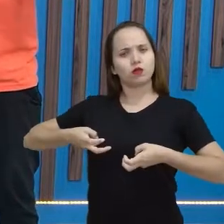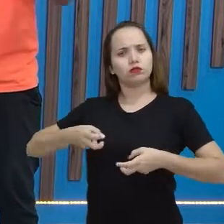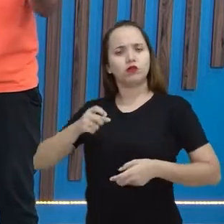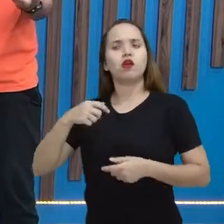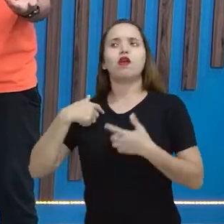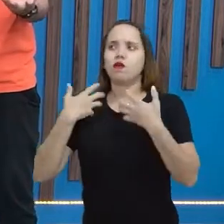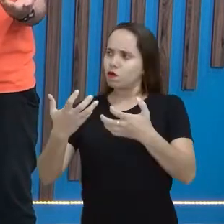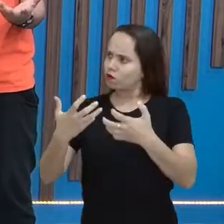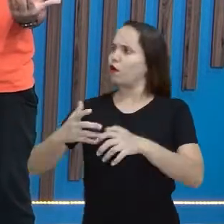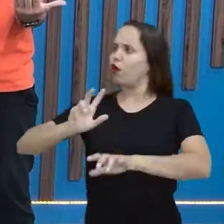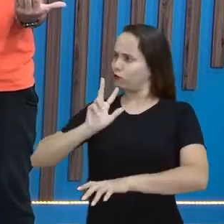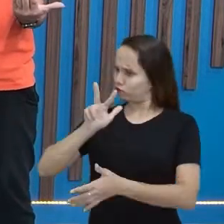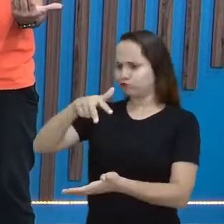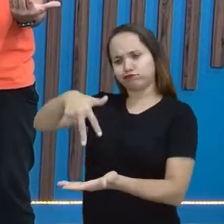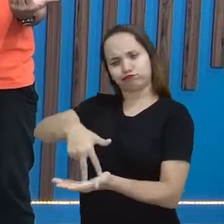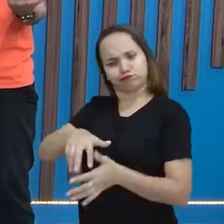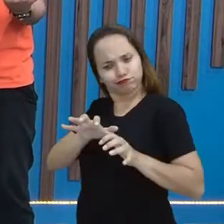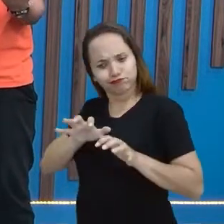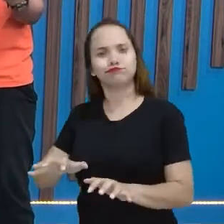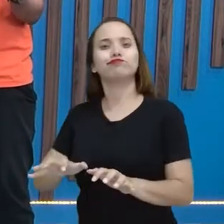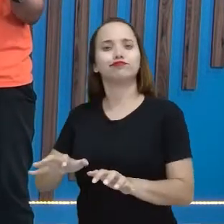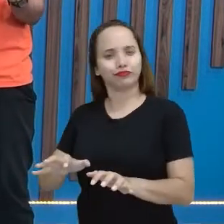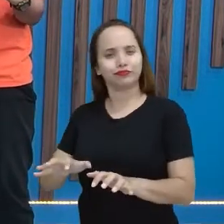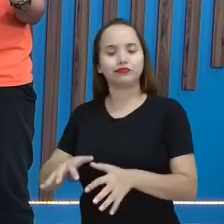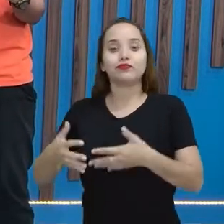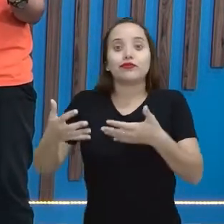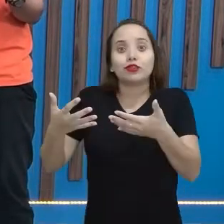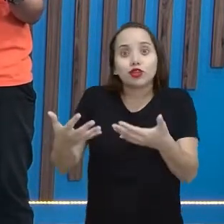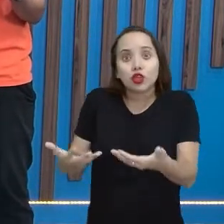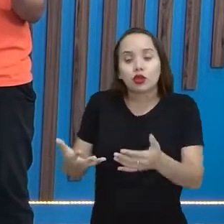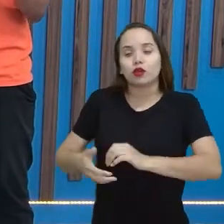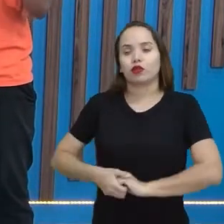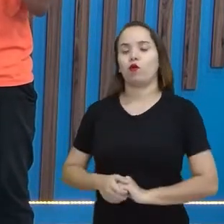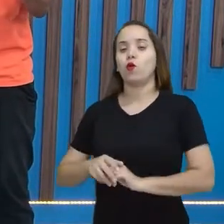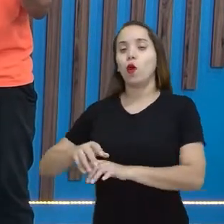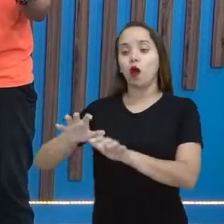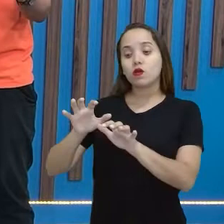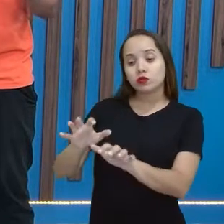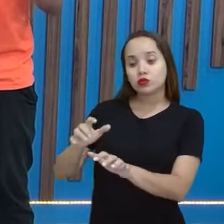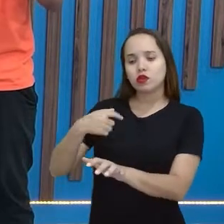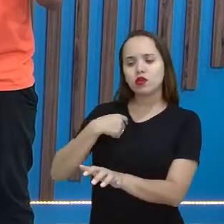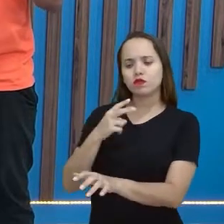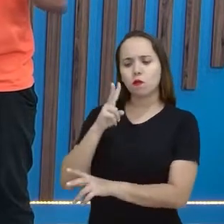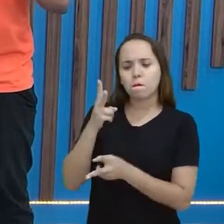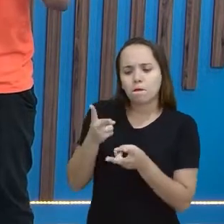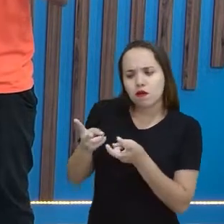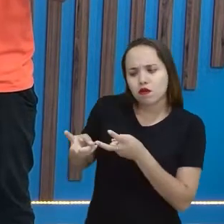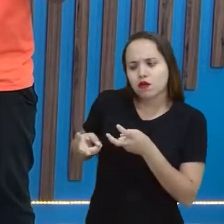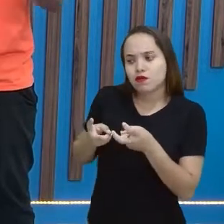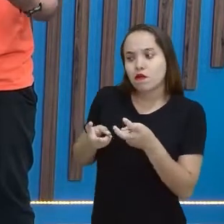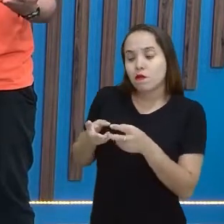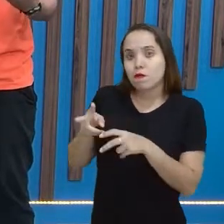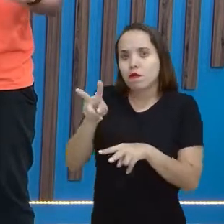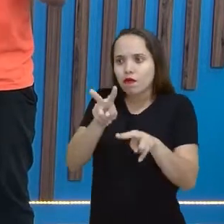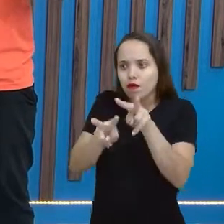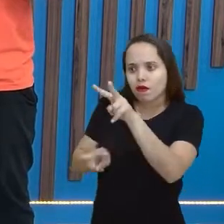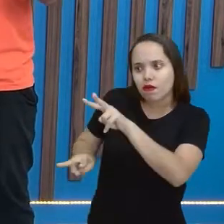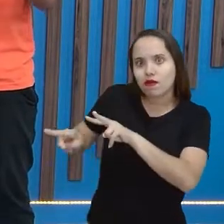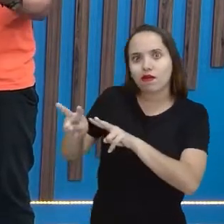a gente é e da forma que a gente é, e isso leva a gente a perceber, enxergar, abraçar